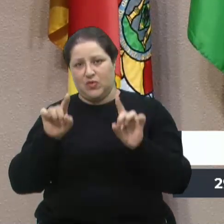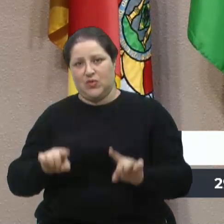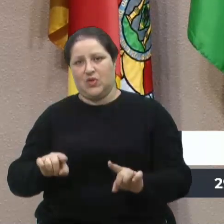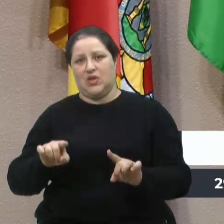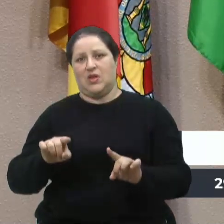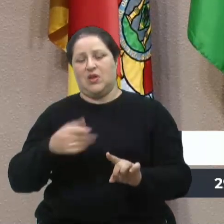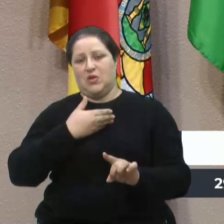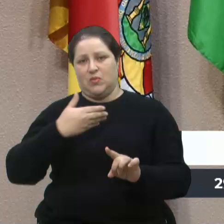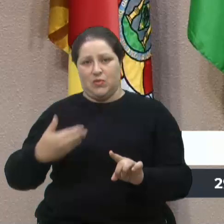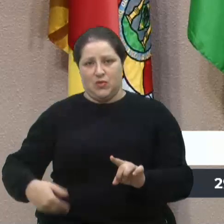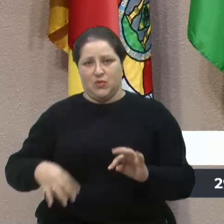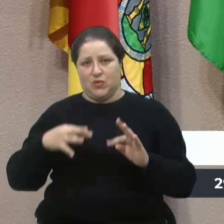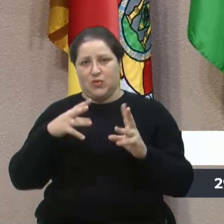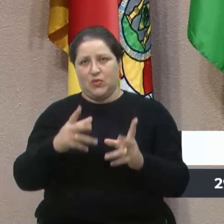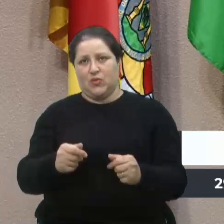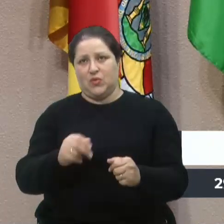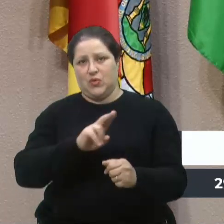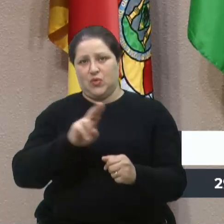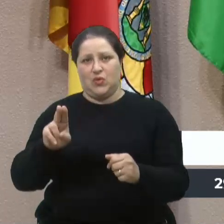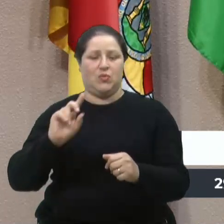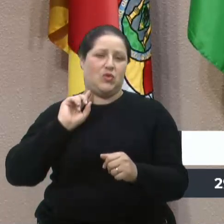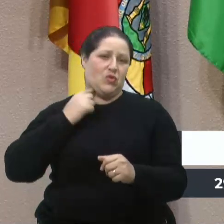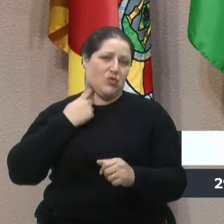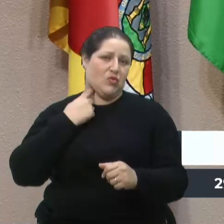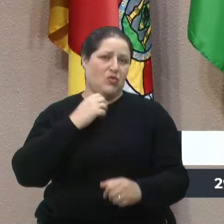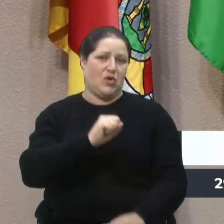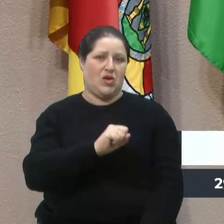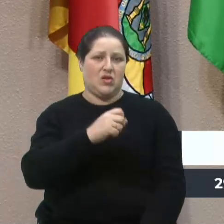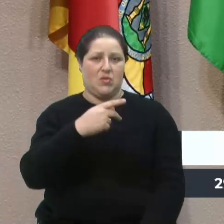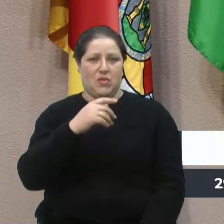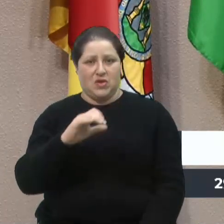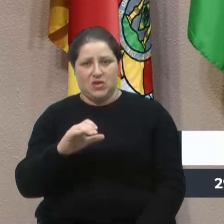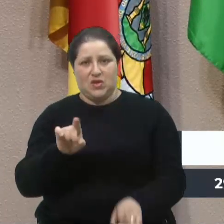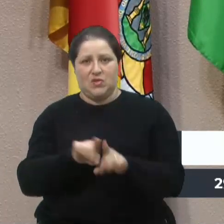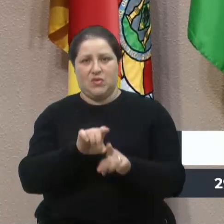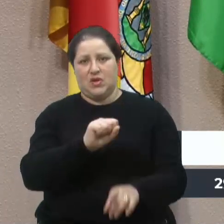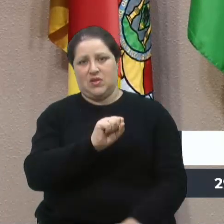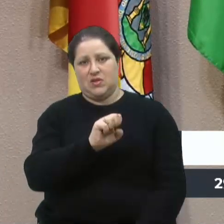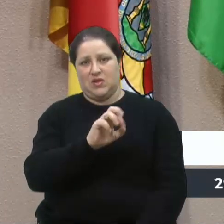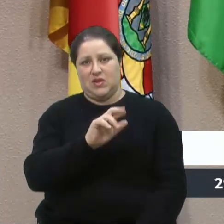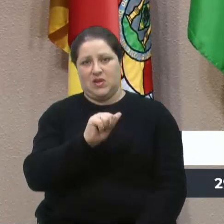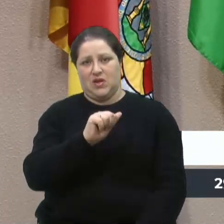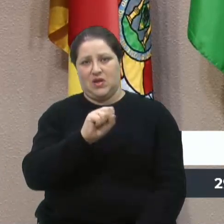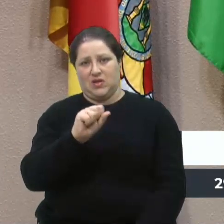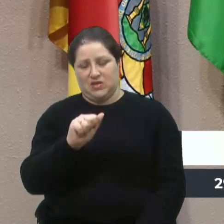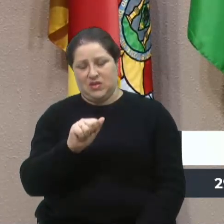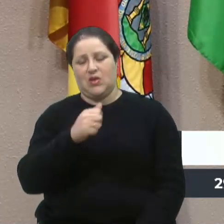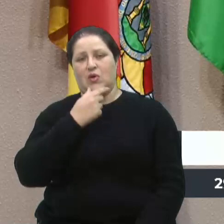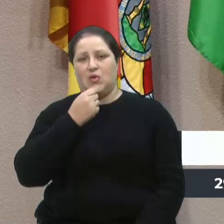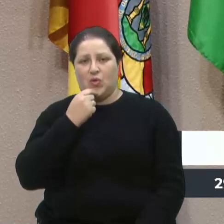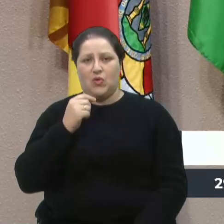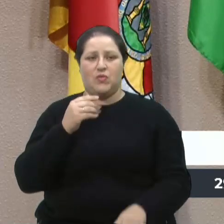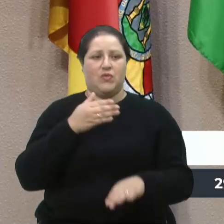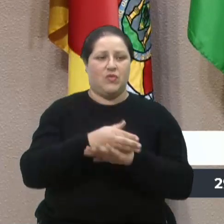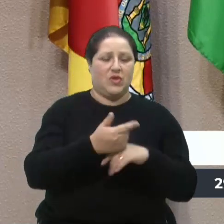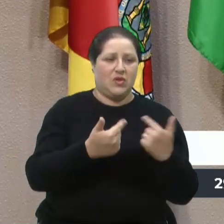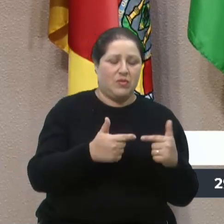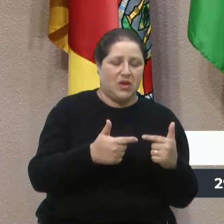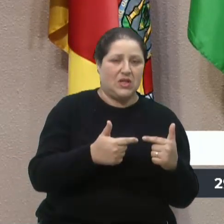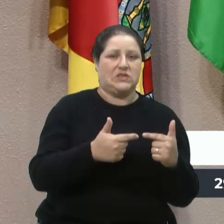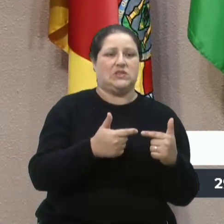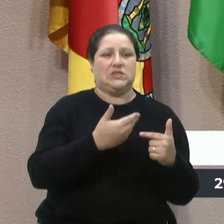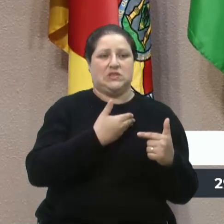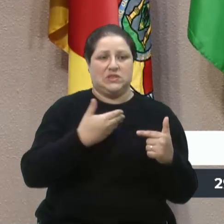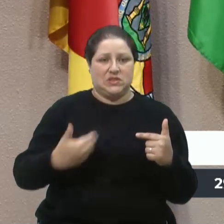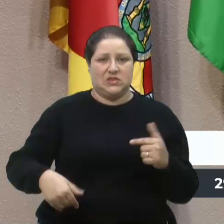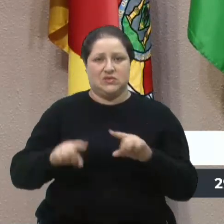e Serasa. Todo mundo com nome sujo. O Zema pegou um estado que estava funcionalismo público no SPC e Serasa.